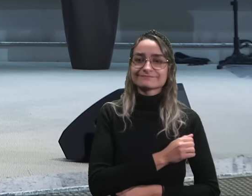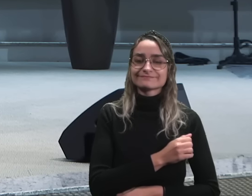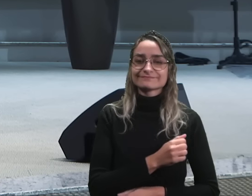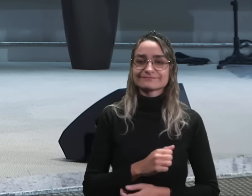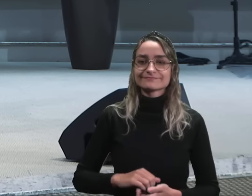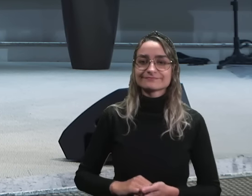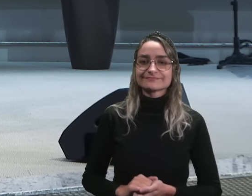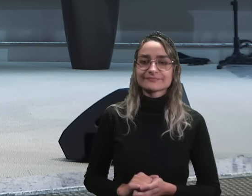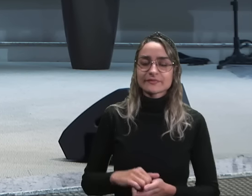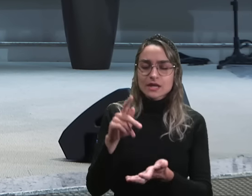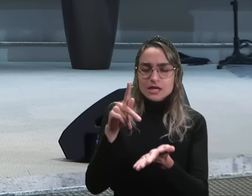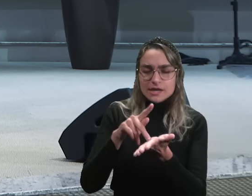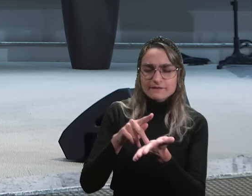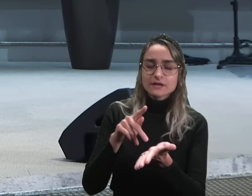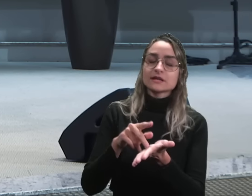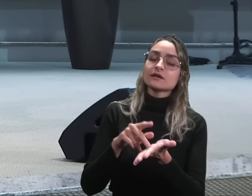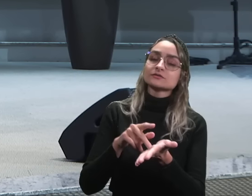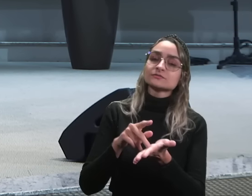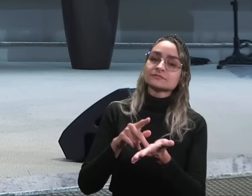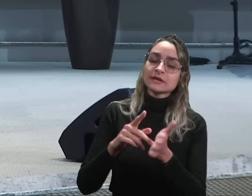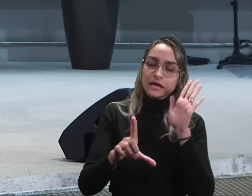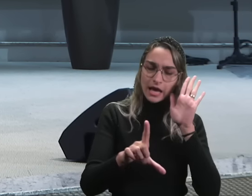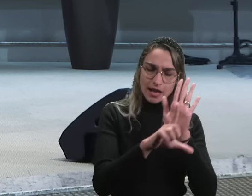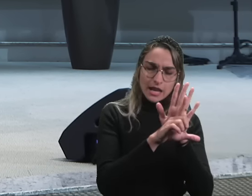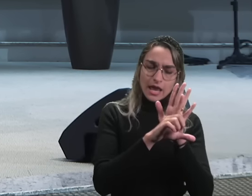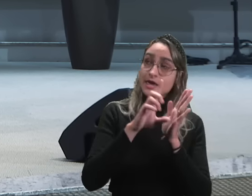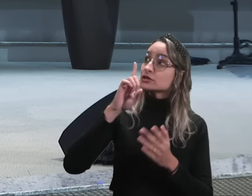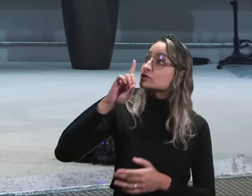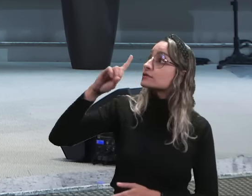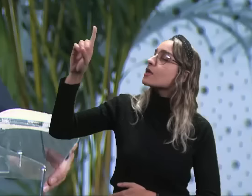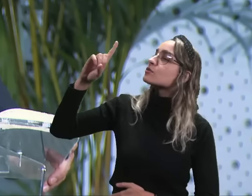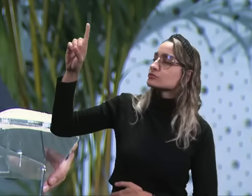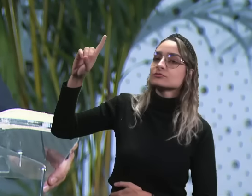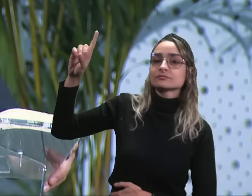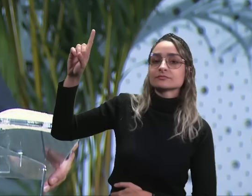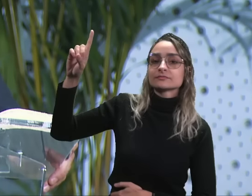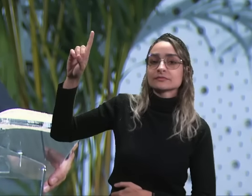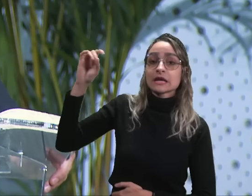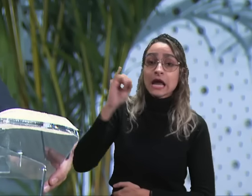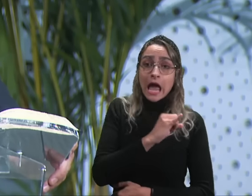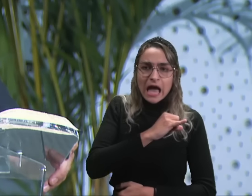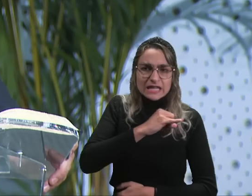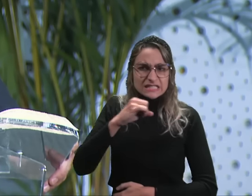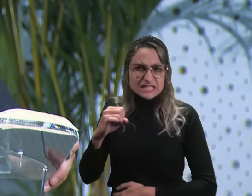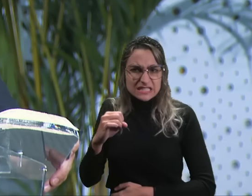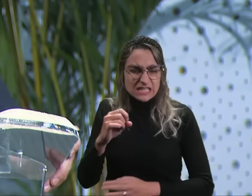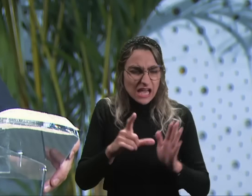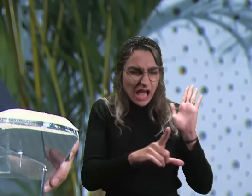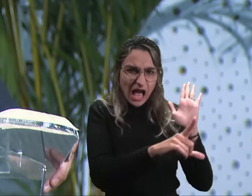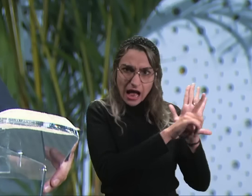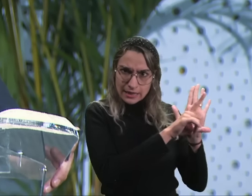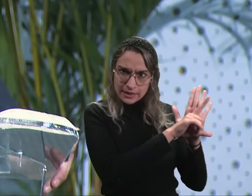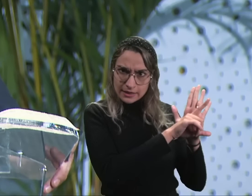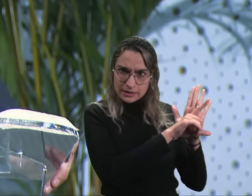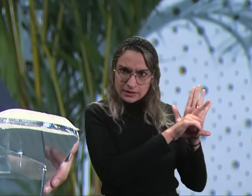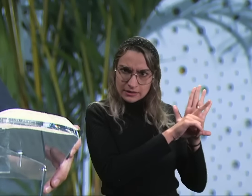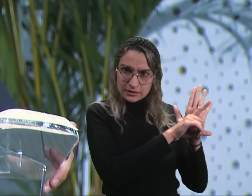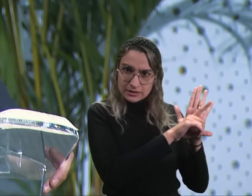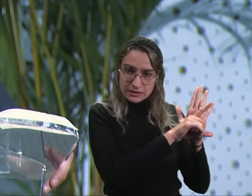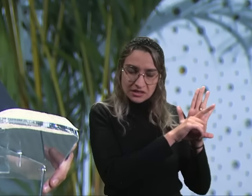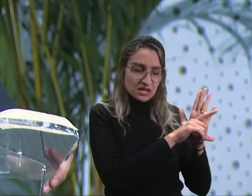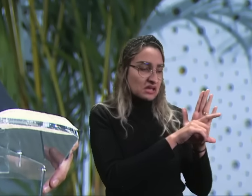Amém se a lei de Deus pudesse ser abolida Jesus não precisaria morrer na cruz